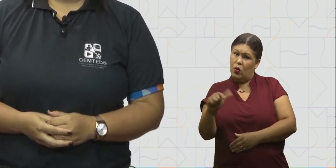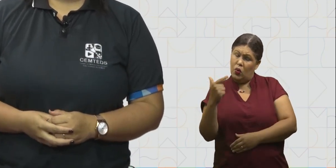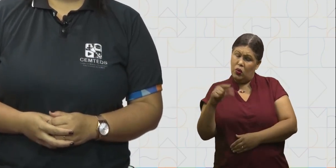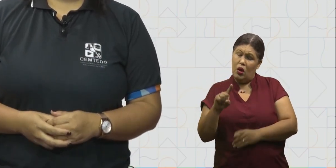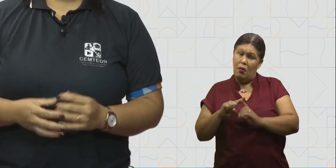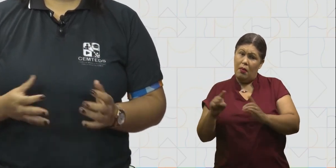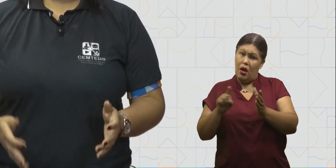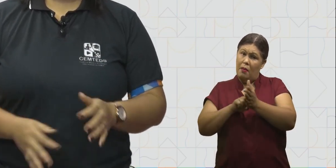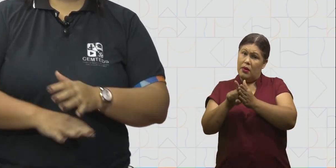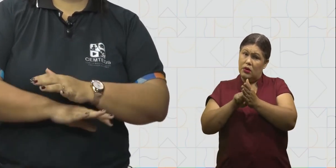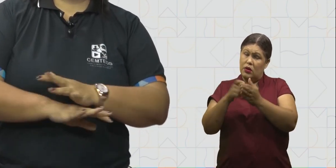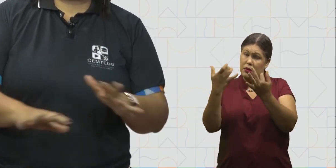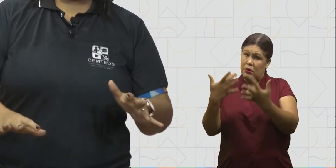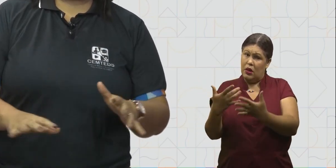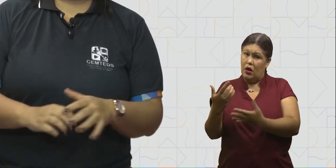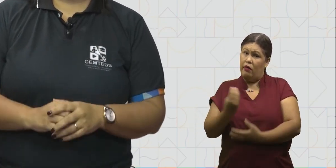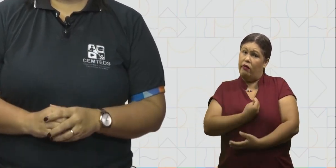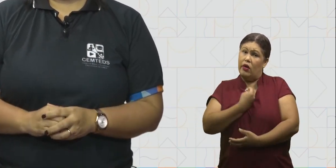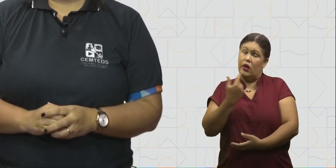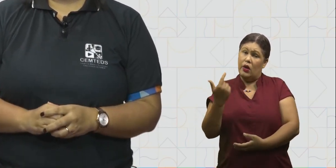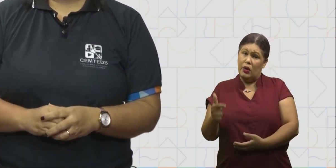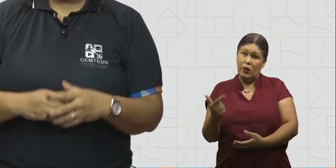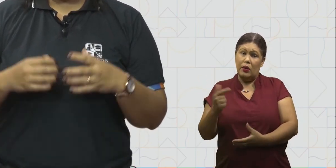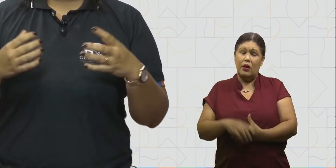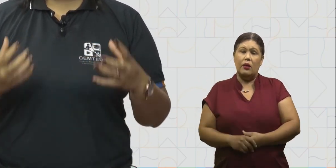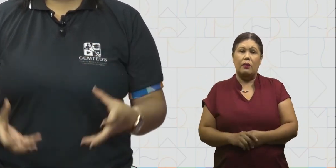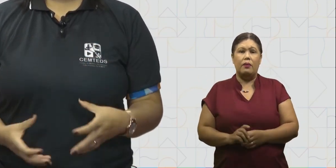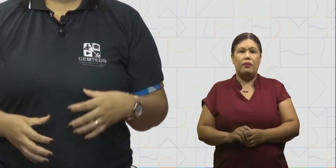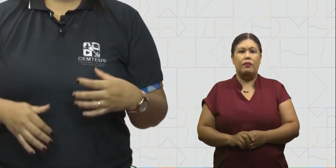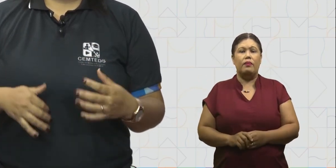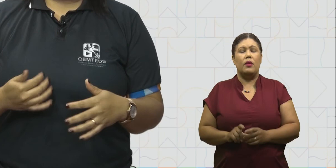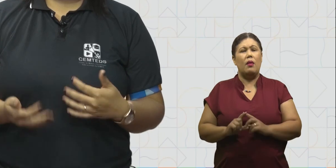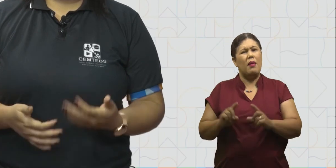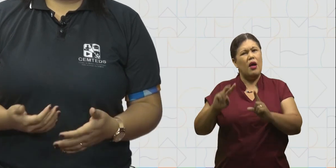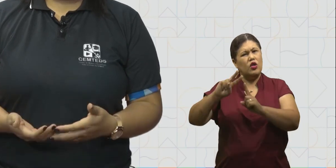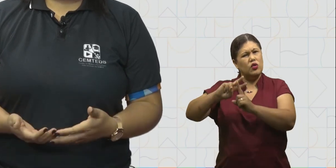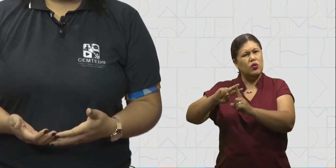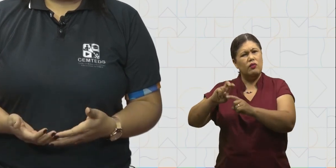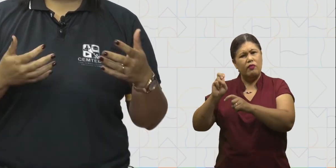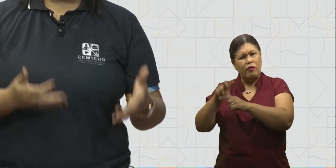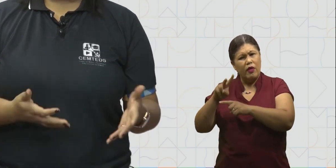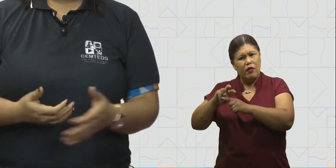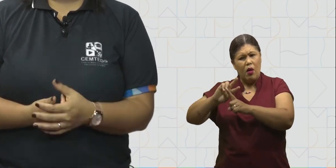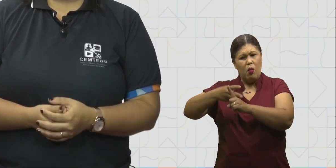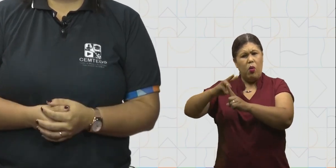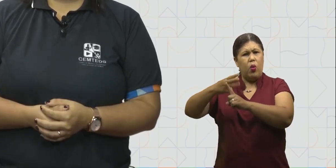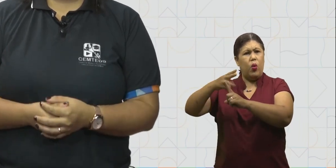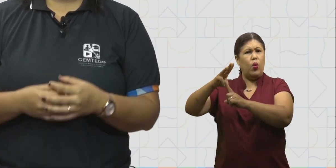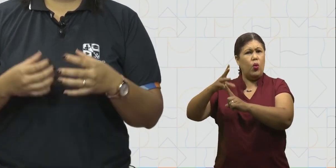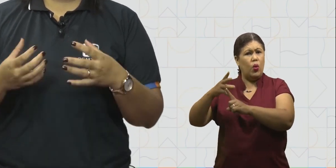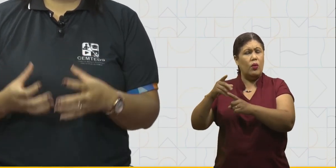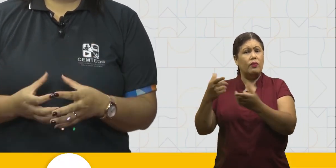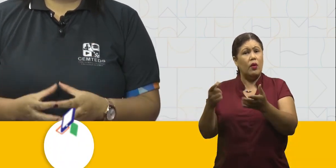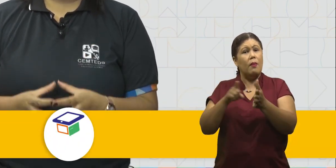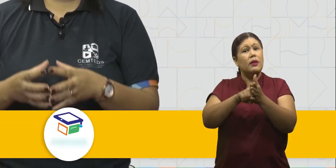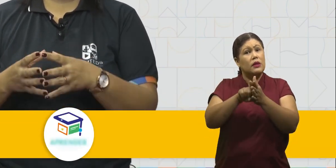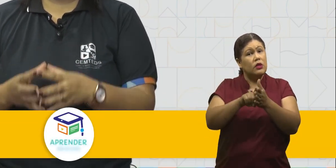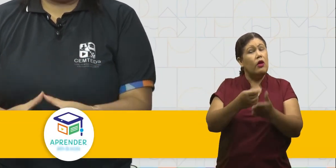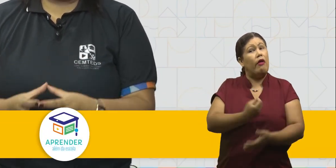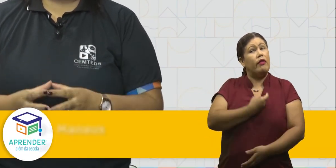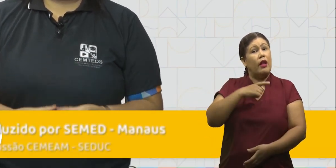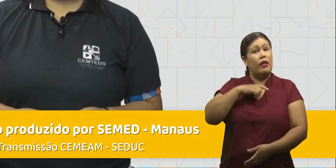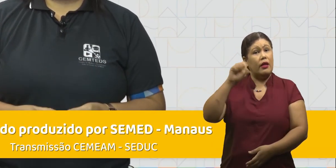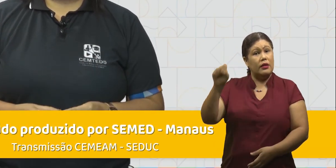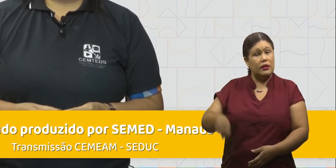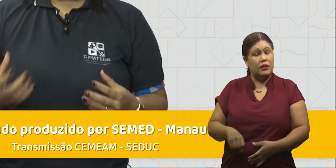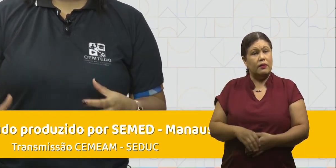alguns pesquisadores como seres não vivos. Mas como se reproduzem, outros pesquisadores os consideram